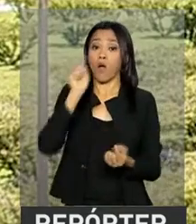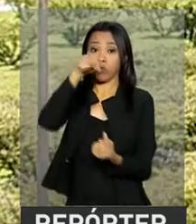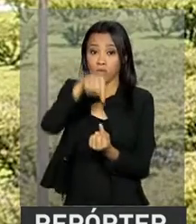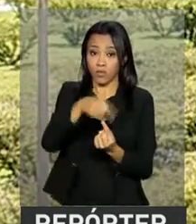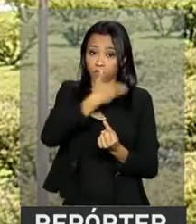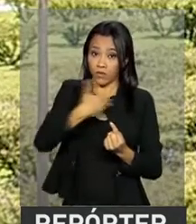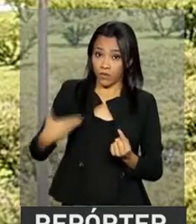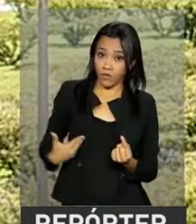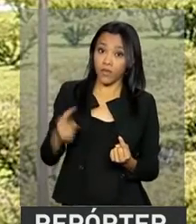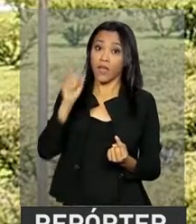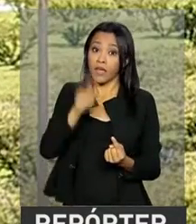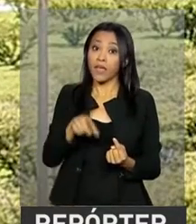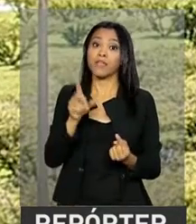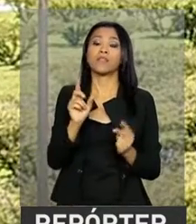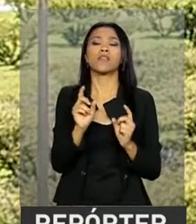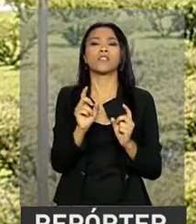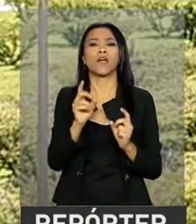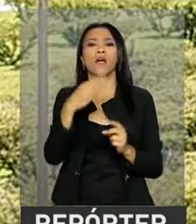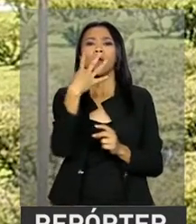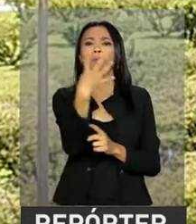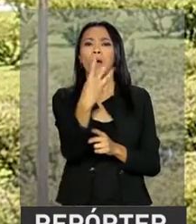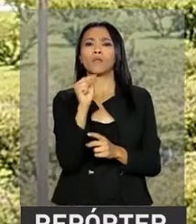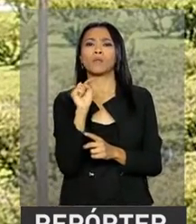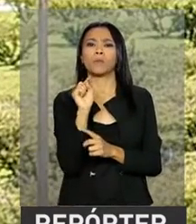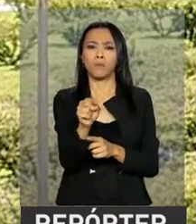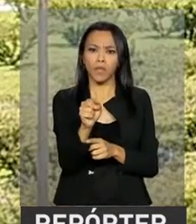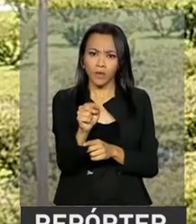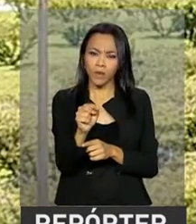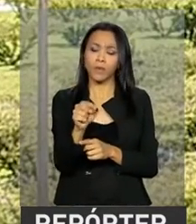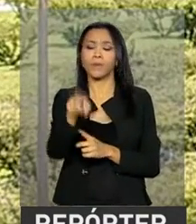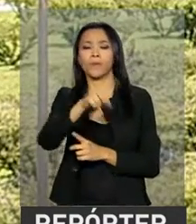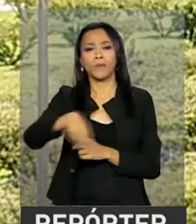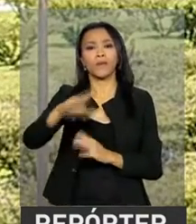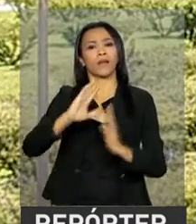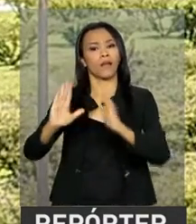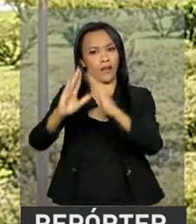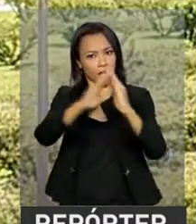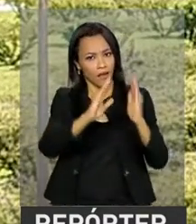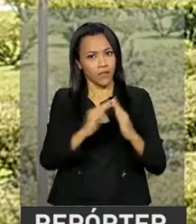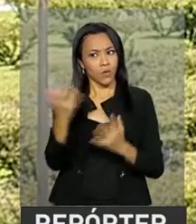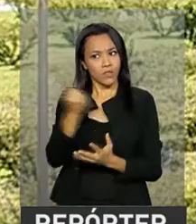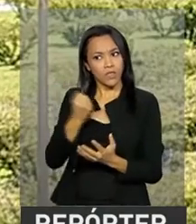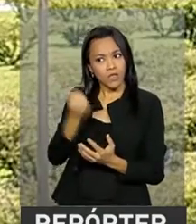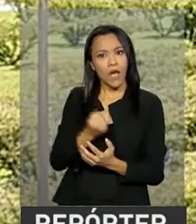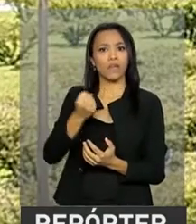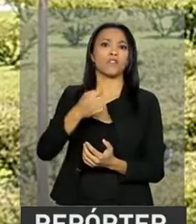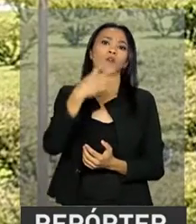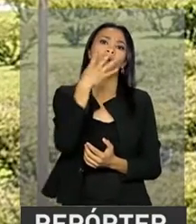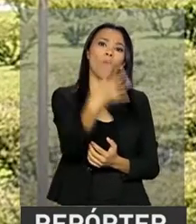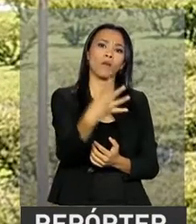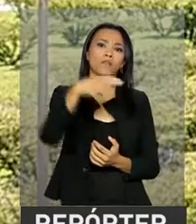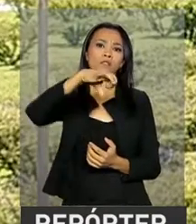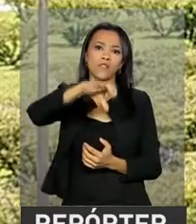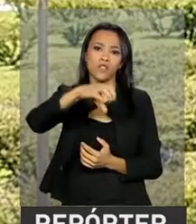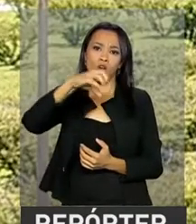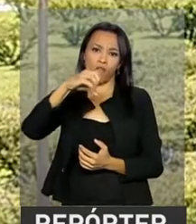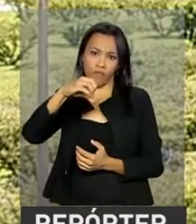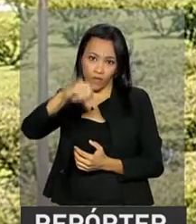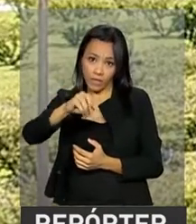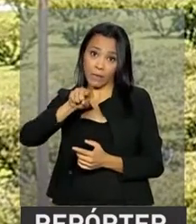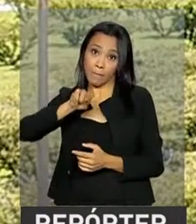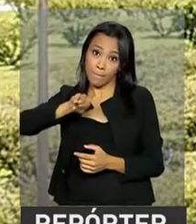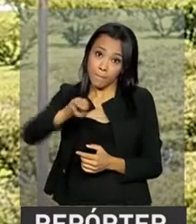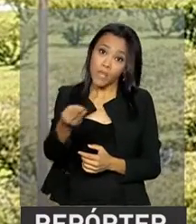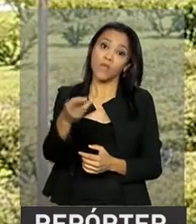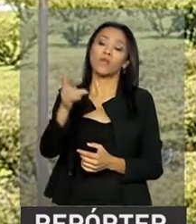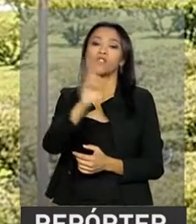sejam comercializadas 4 mil unidades habitacionais com saques de 490 milhões